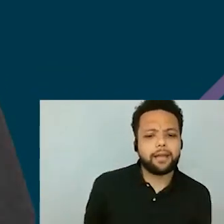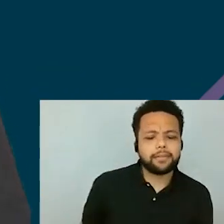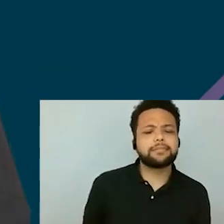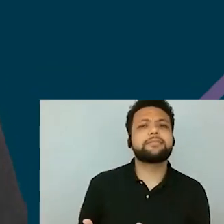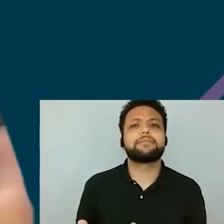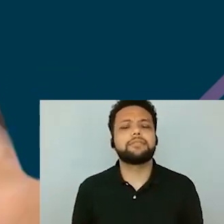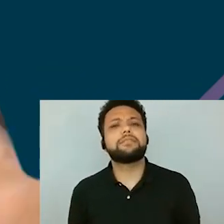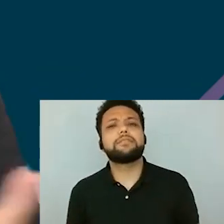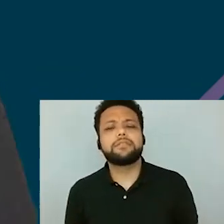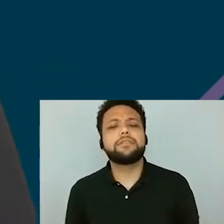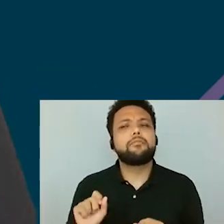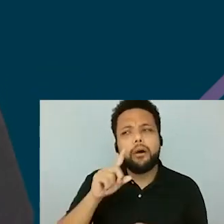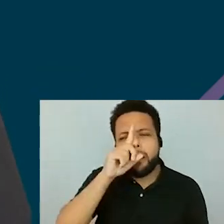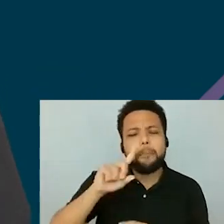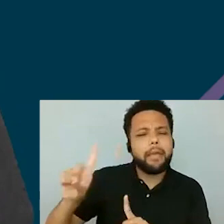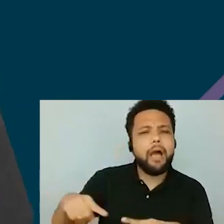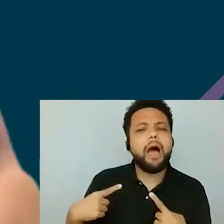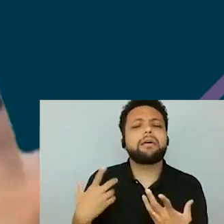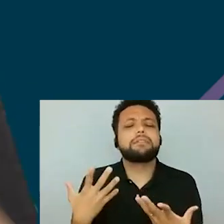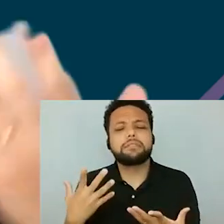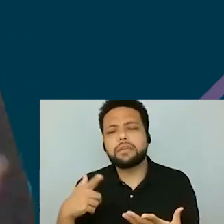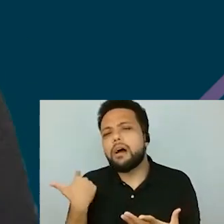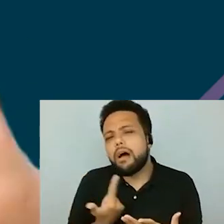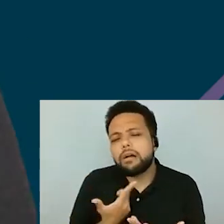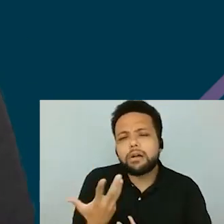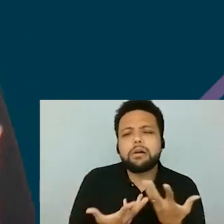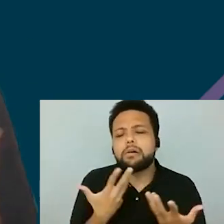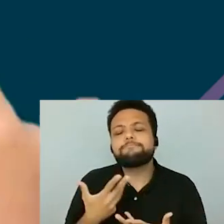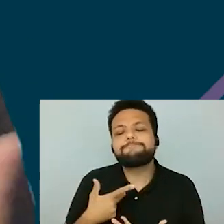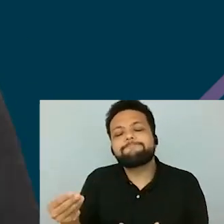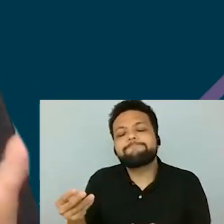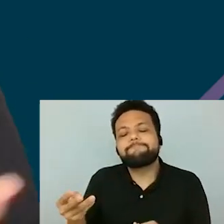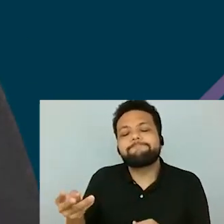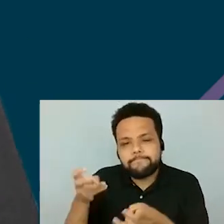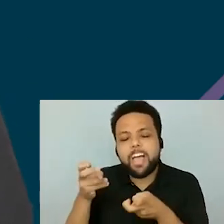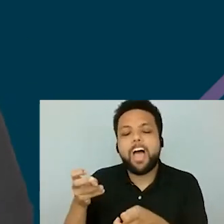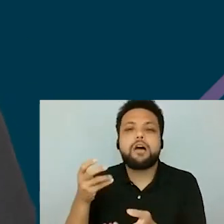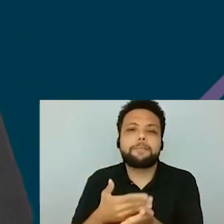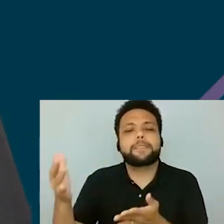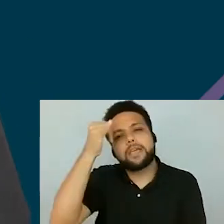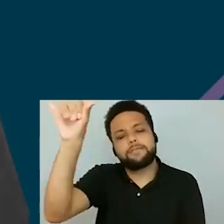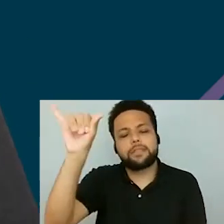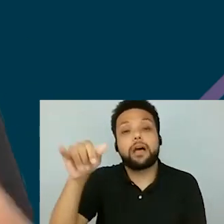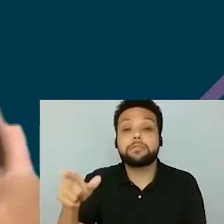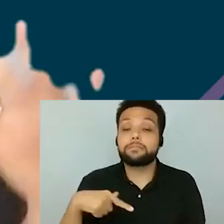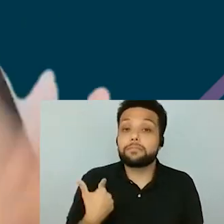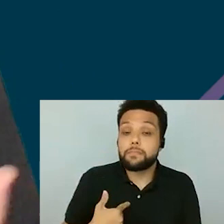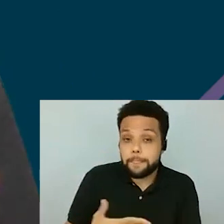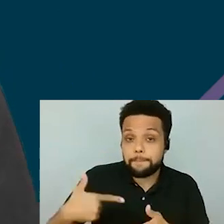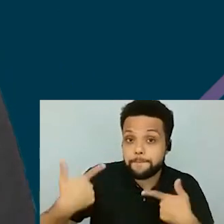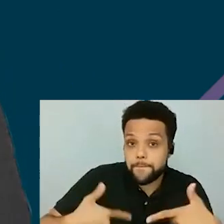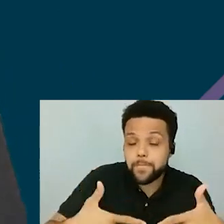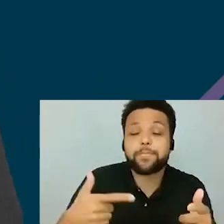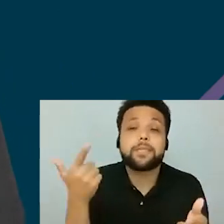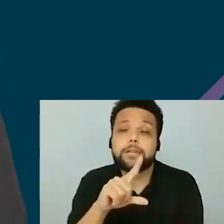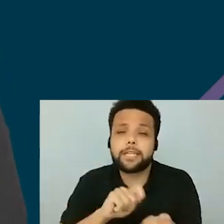prevenir dessas ameaças. Então, a partir do momento que a gente começou a trabalhar dessa forma, a gente se adapta